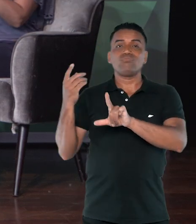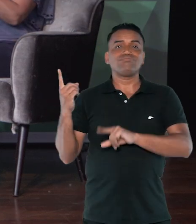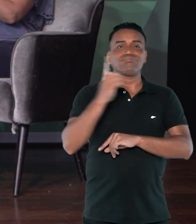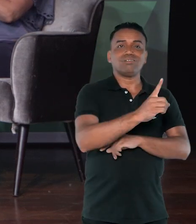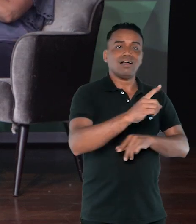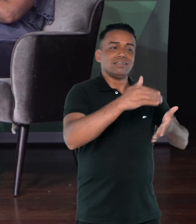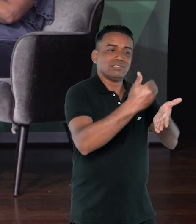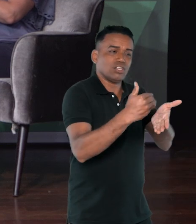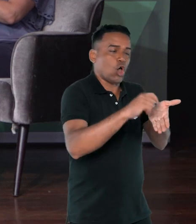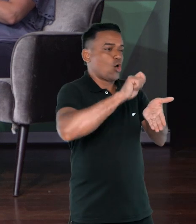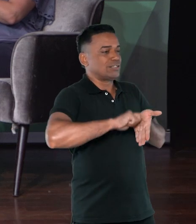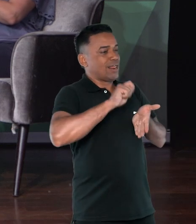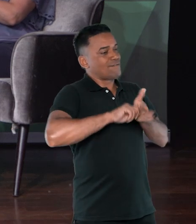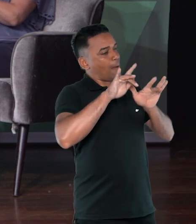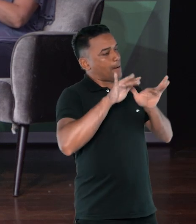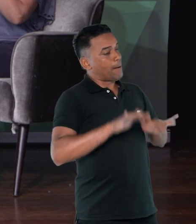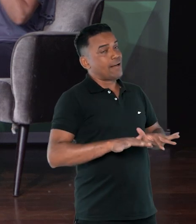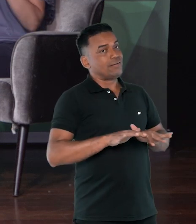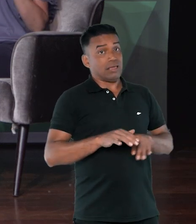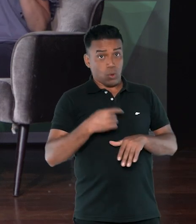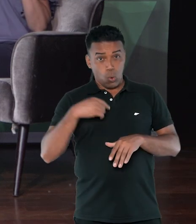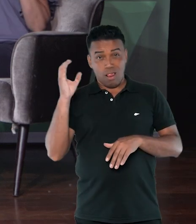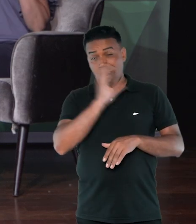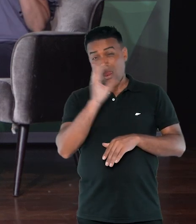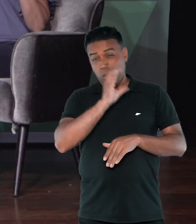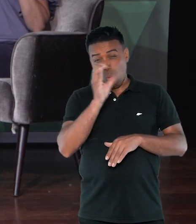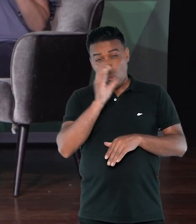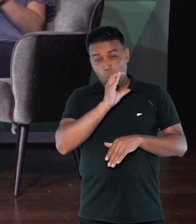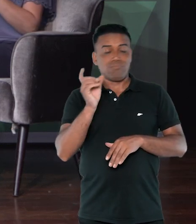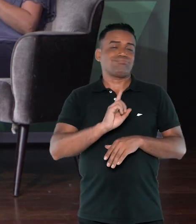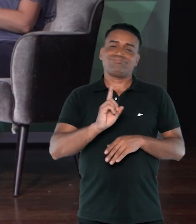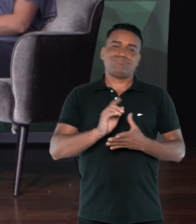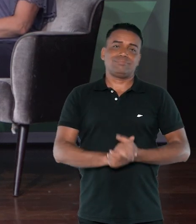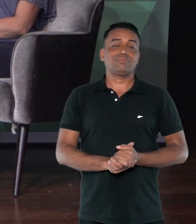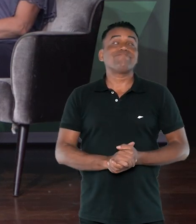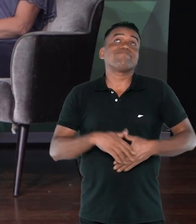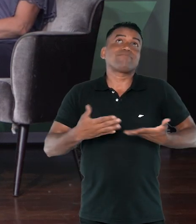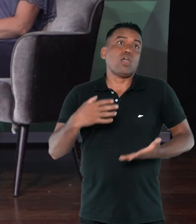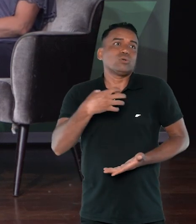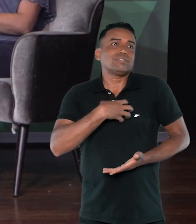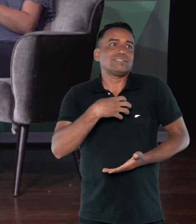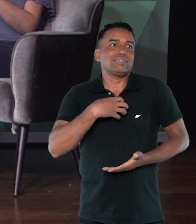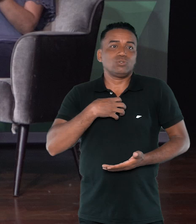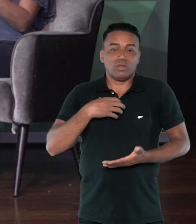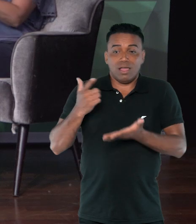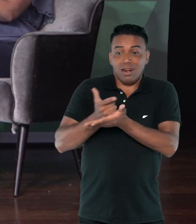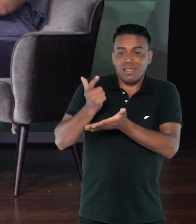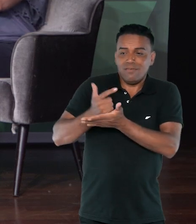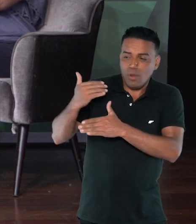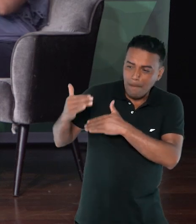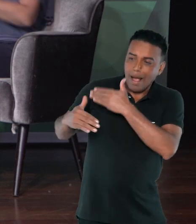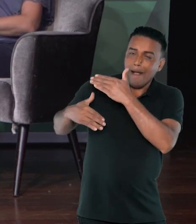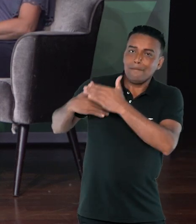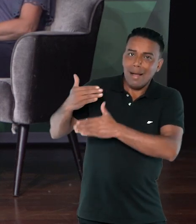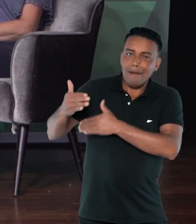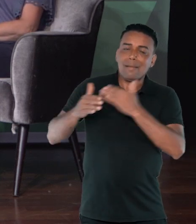ordem foi quase que mantida inalterada. Assim. O primeiro texto é o coma, né? E